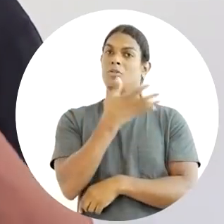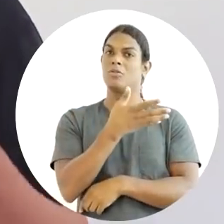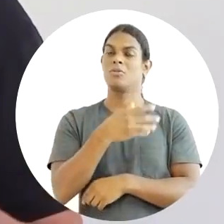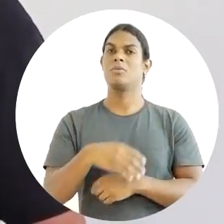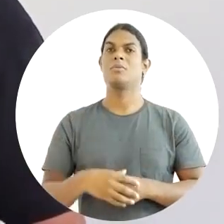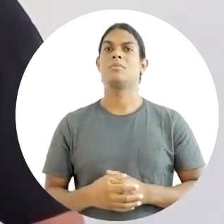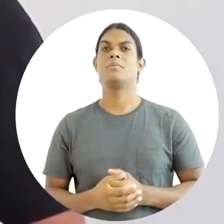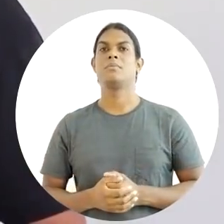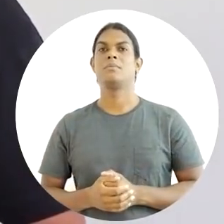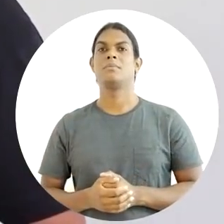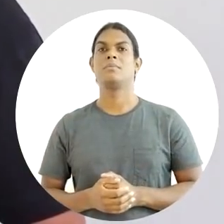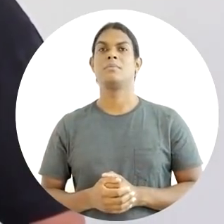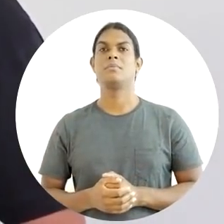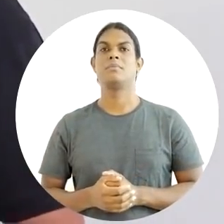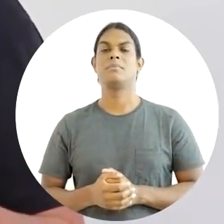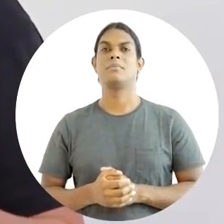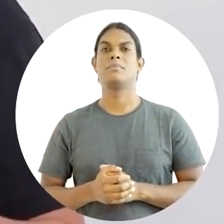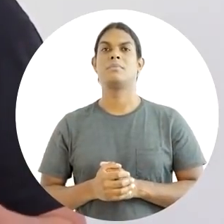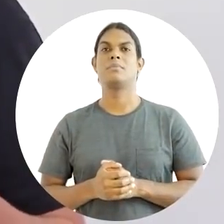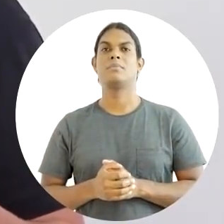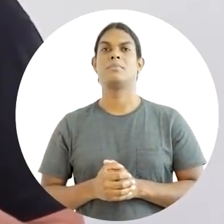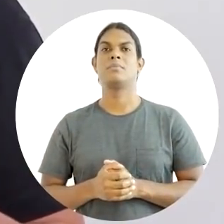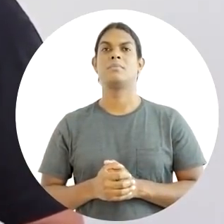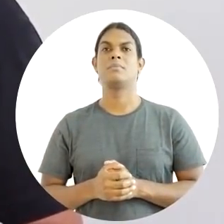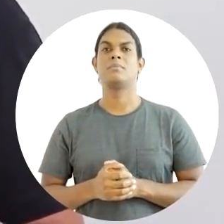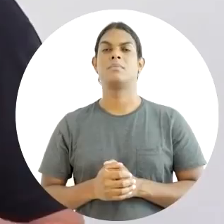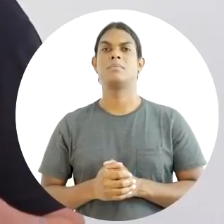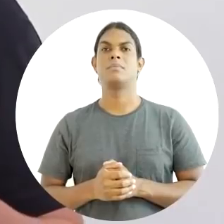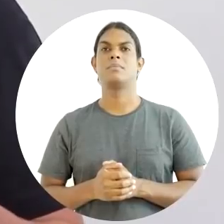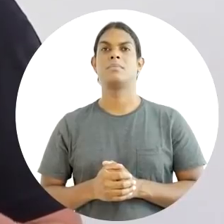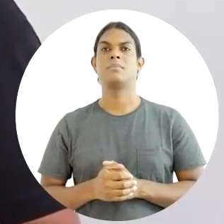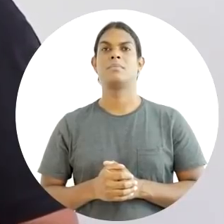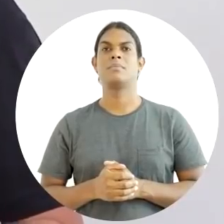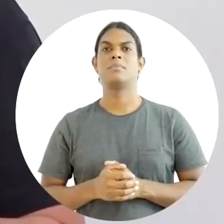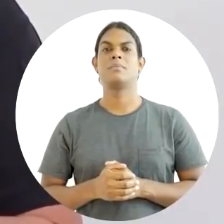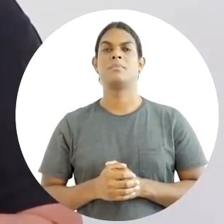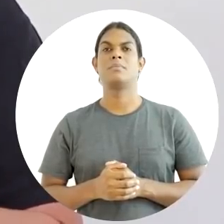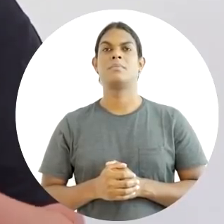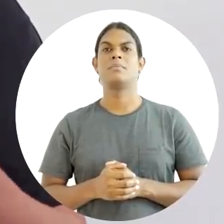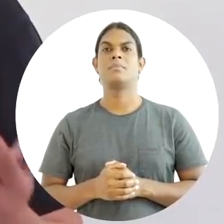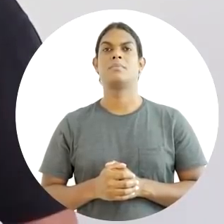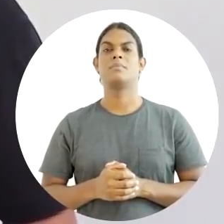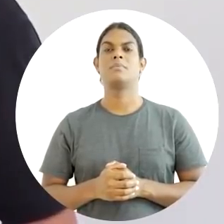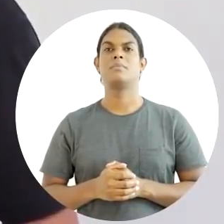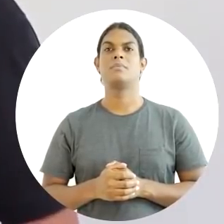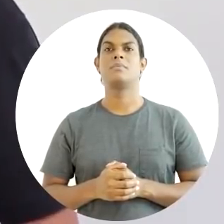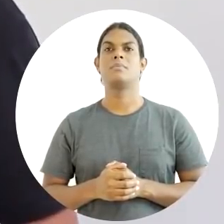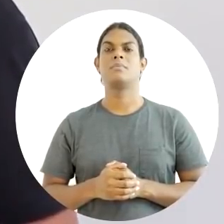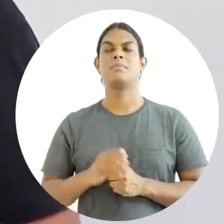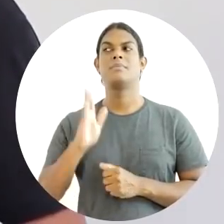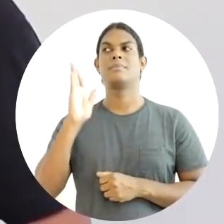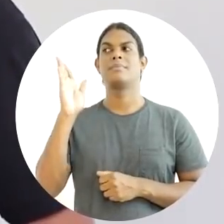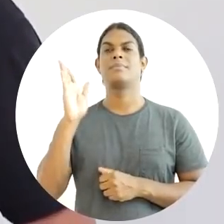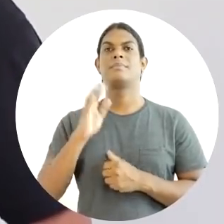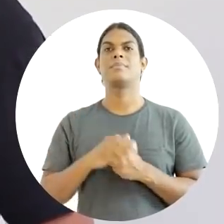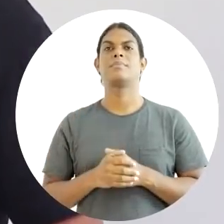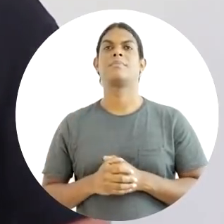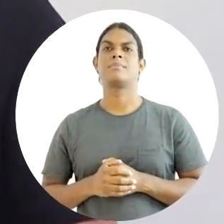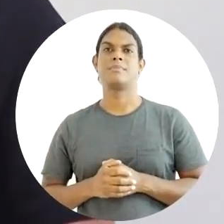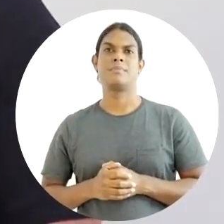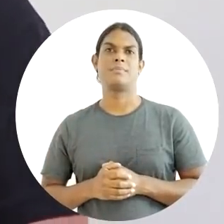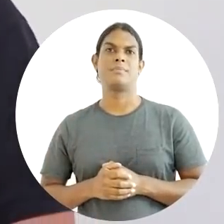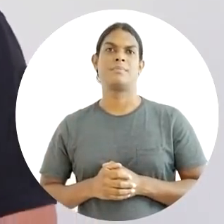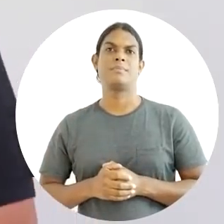palavra able. Able é uma palavra útil. Unable, que não é muito útil.